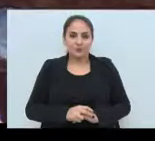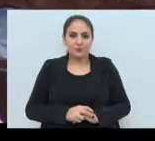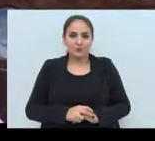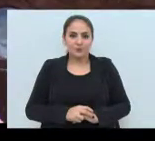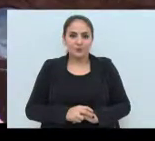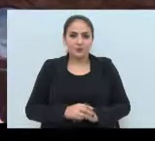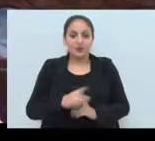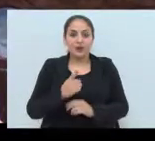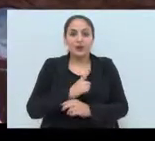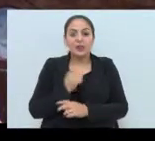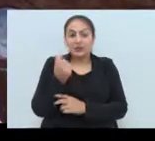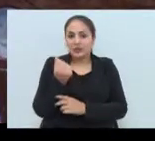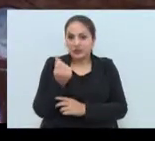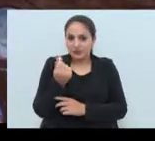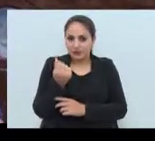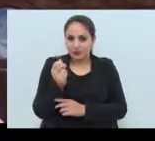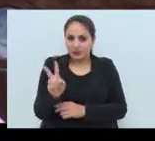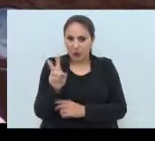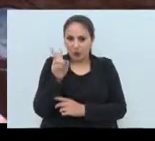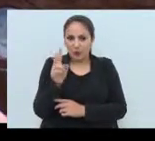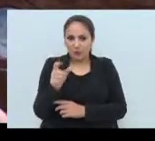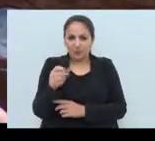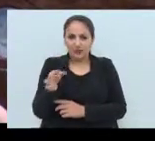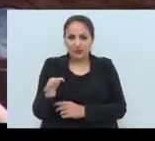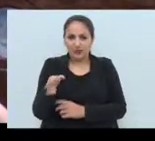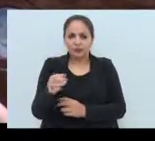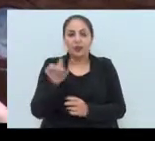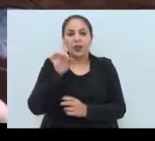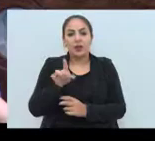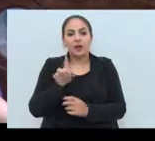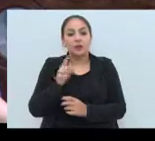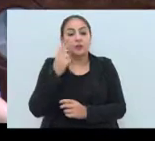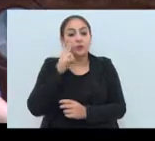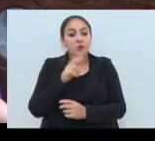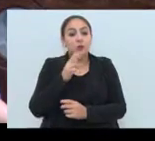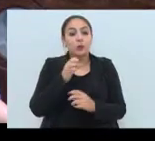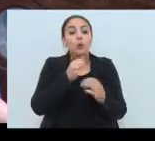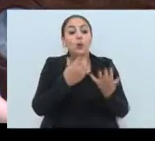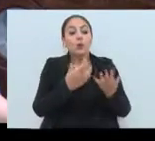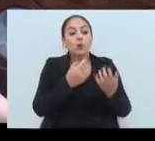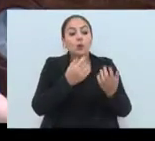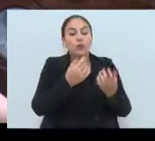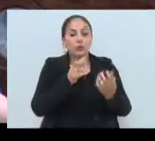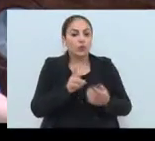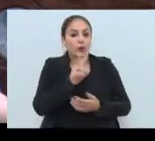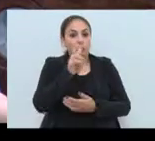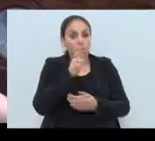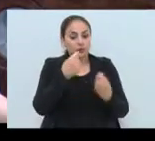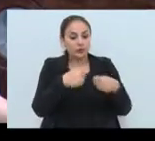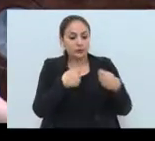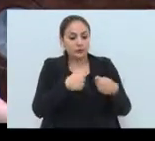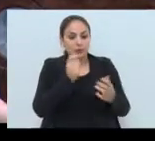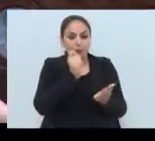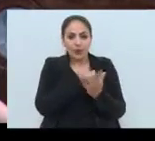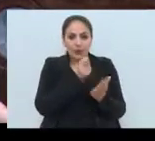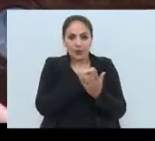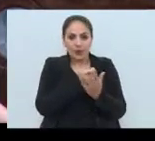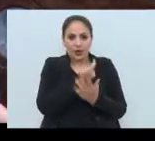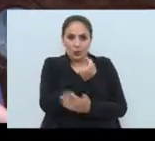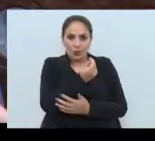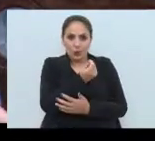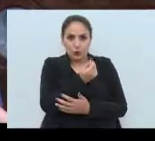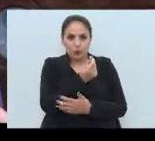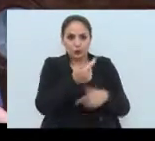A tarifa é calculada considerando qual é a receita total necessária para cobrir os custos dos serviços